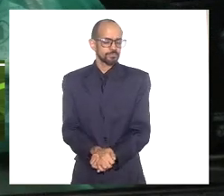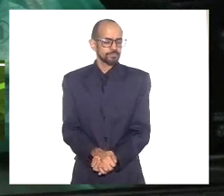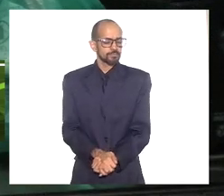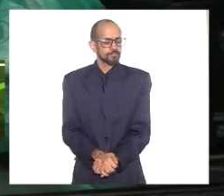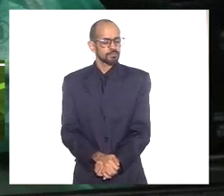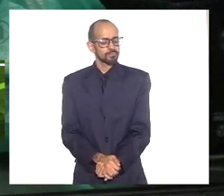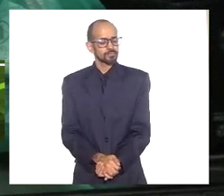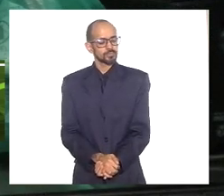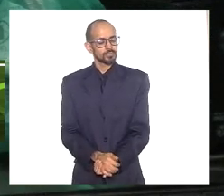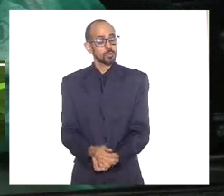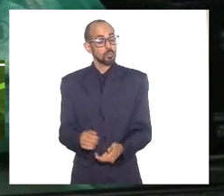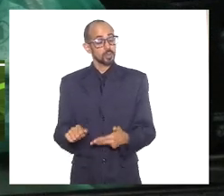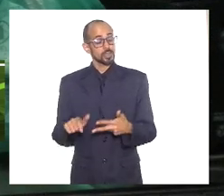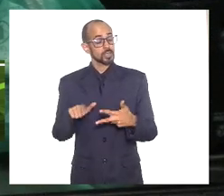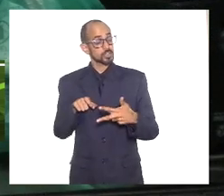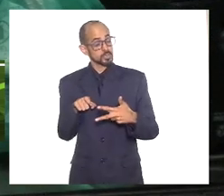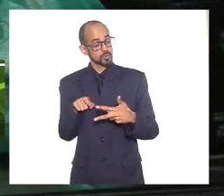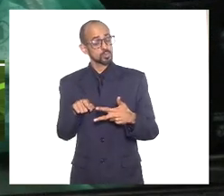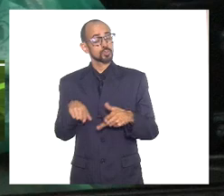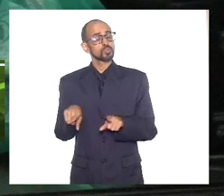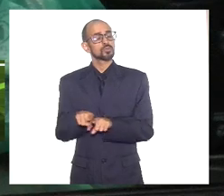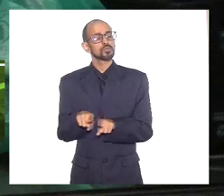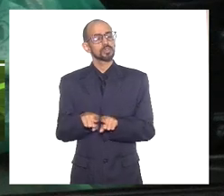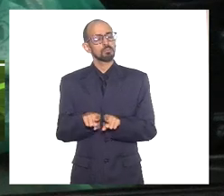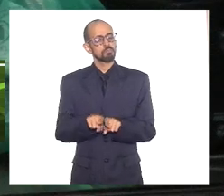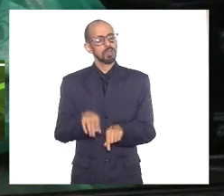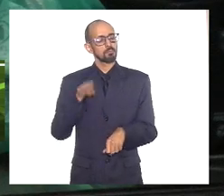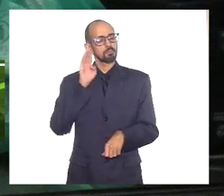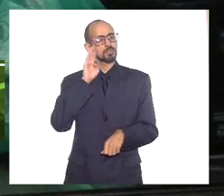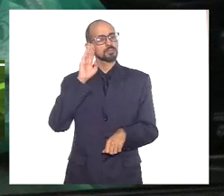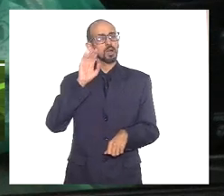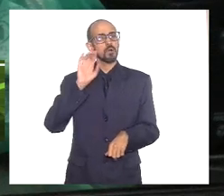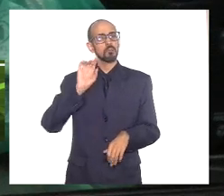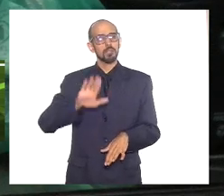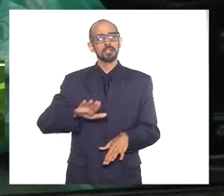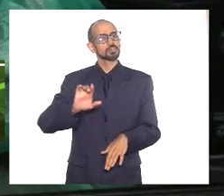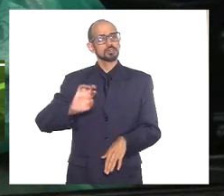no poder executivo, principalmente, mas não só.